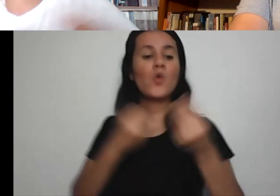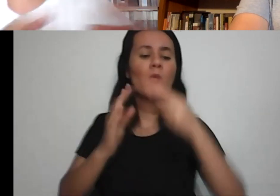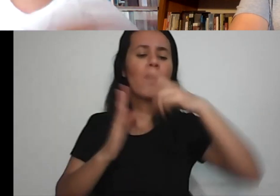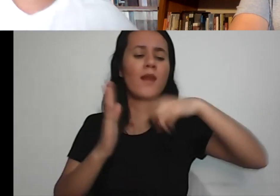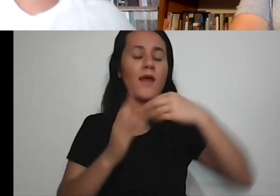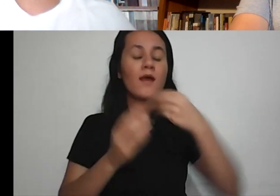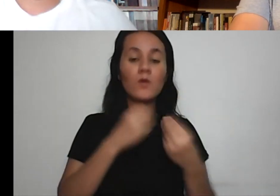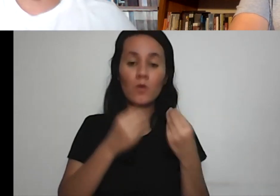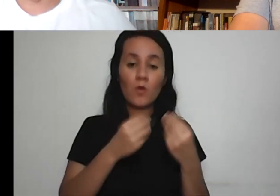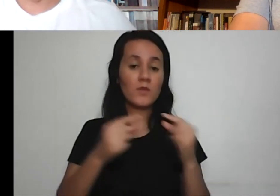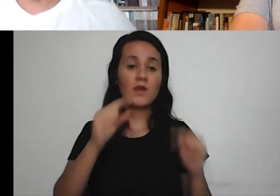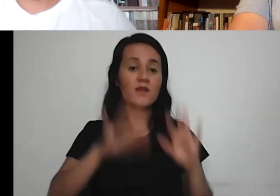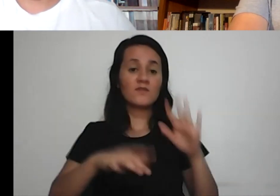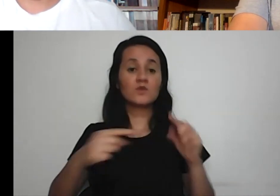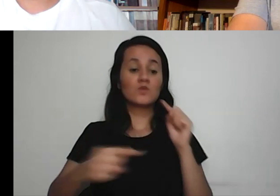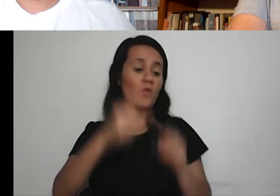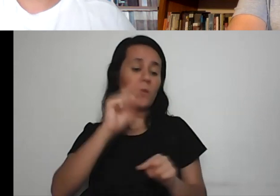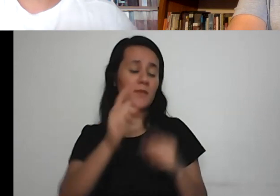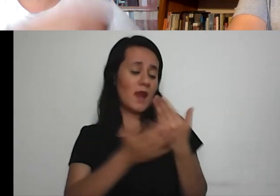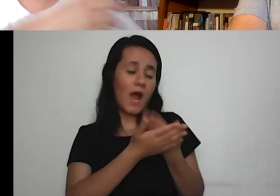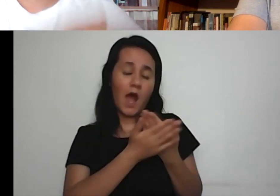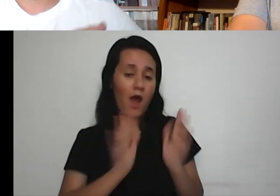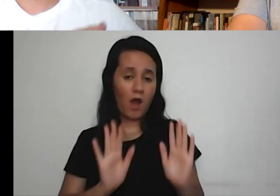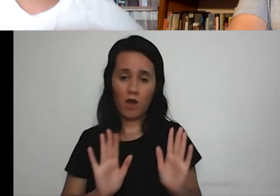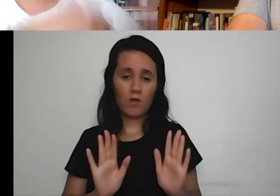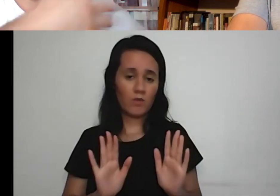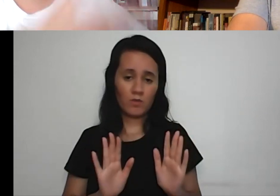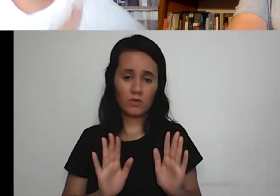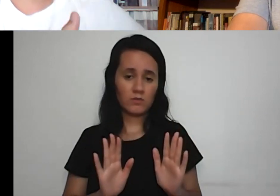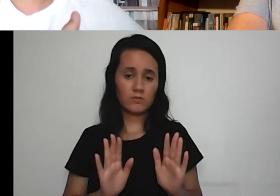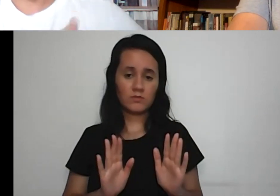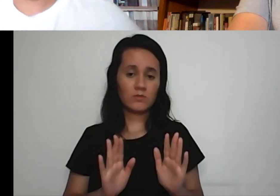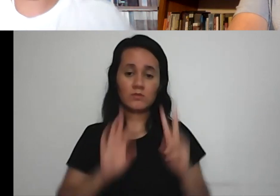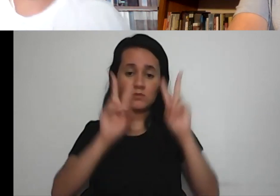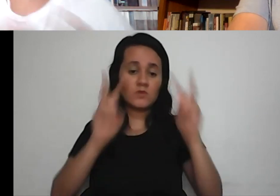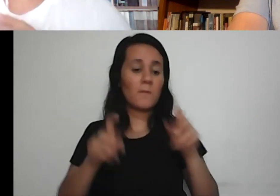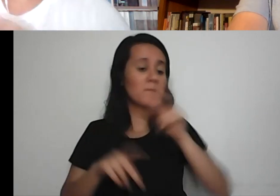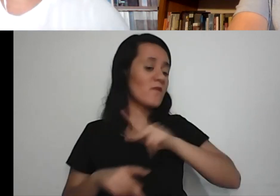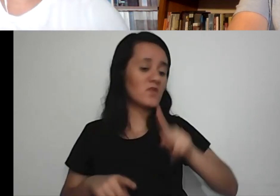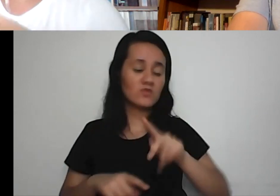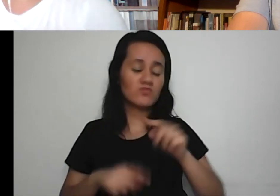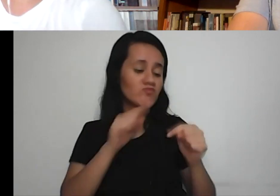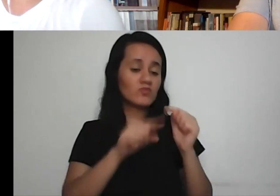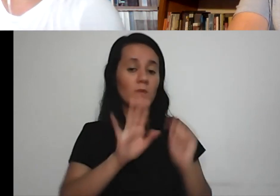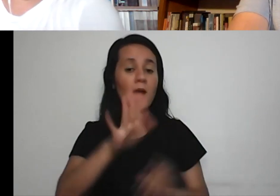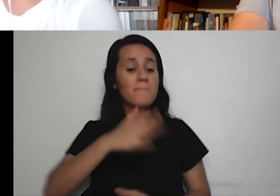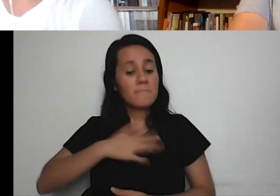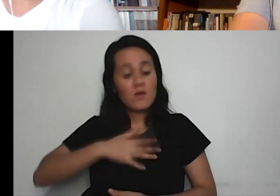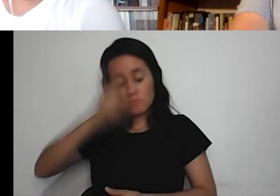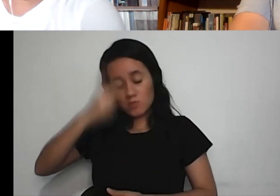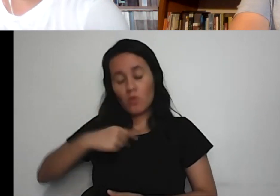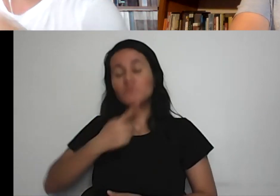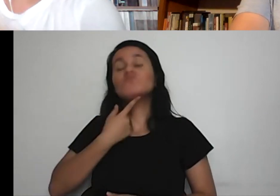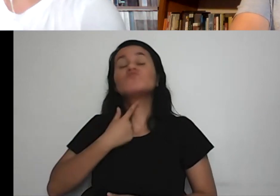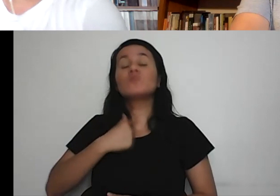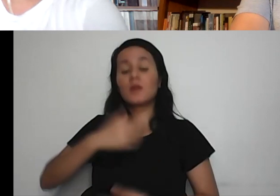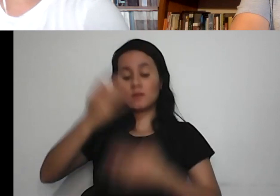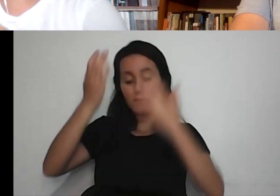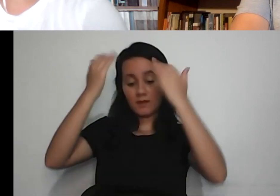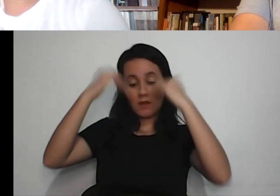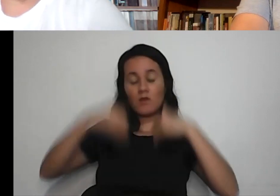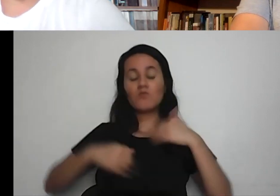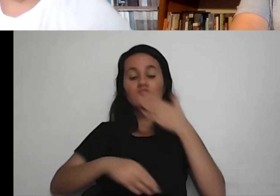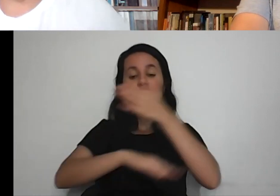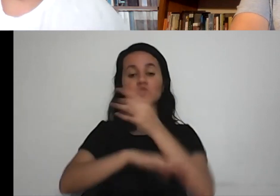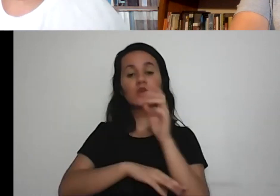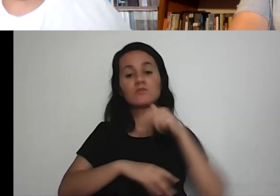não tinha a ver com a aula, né? Não tinha a ver com a aula, com os professores. Era uma coisa minha que eu fui criando e ia para a biblioteca